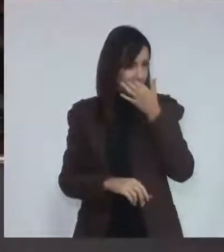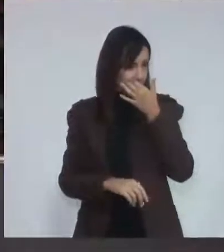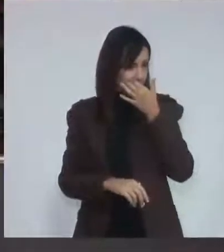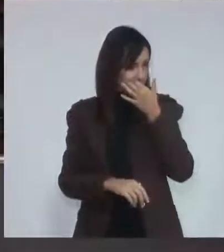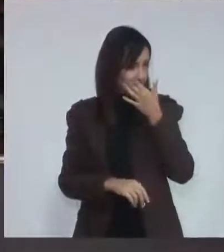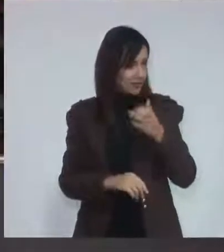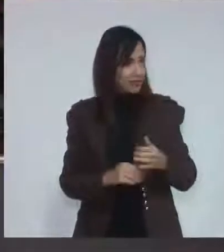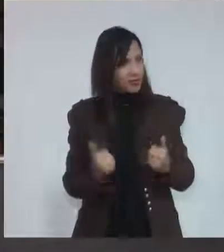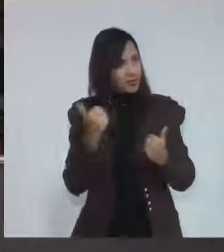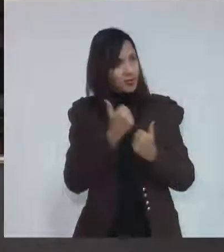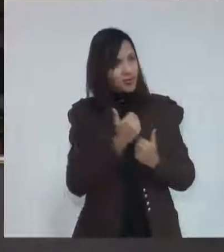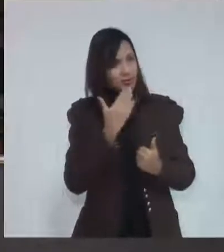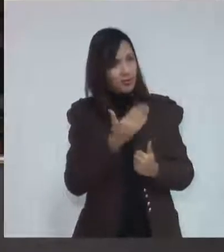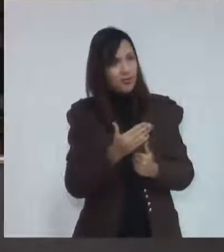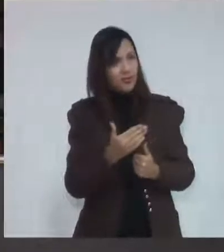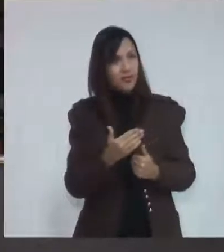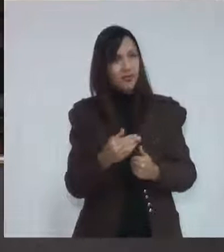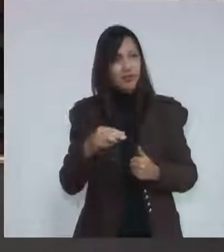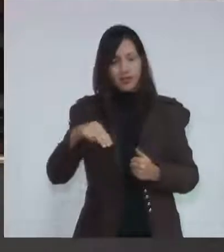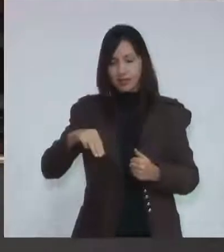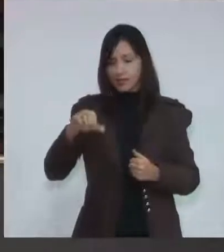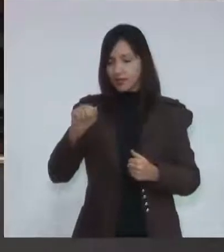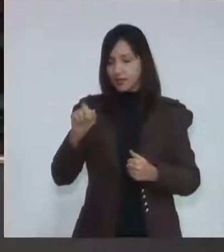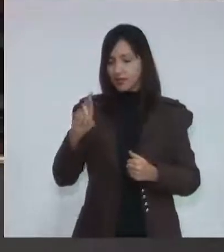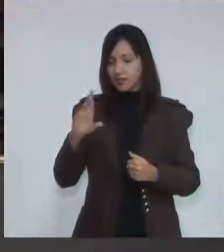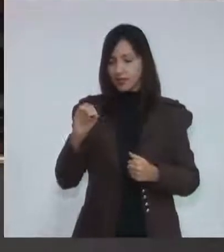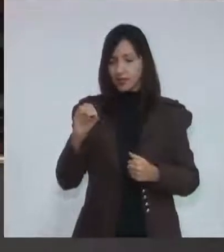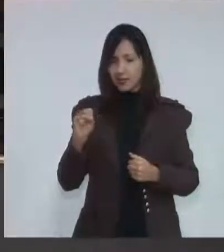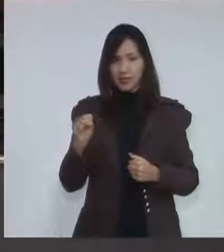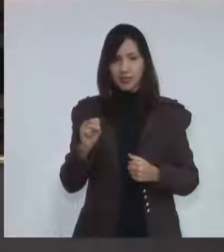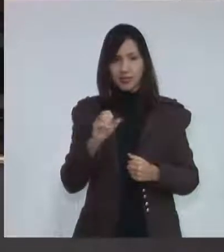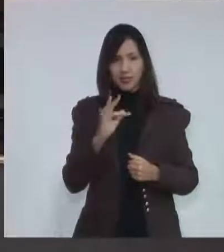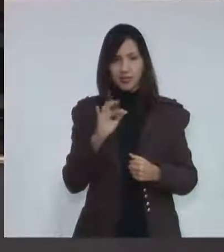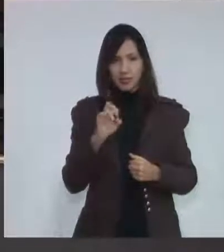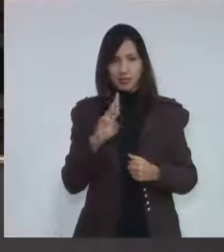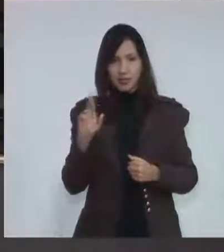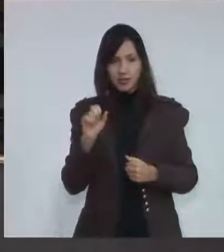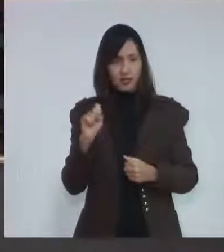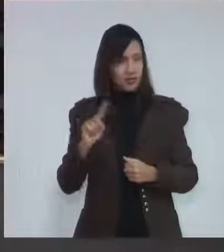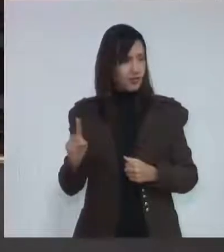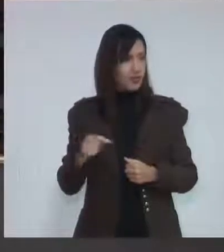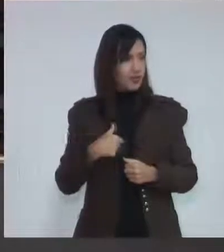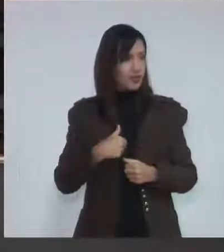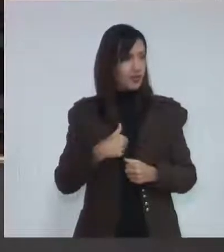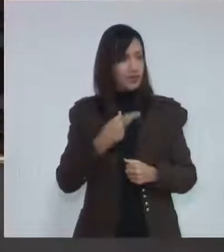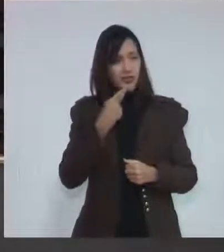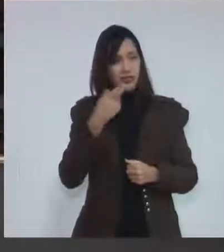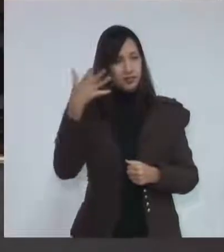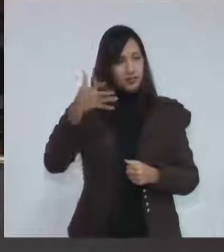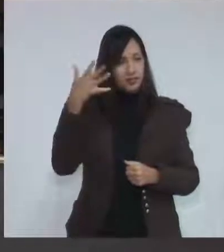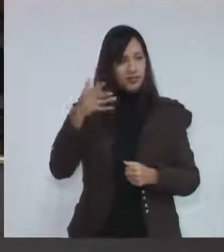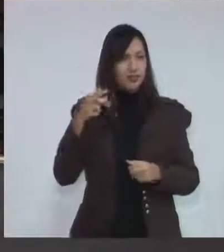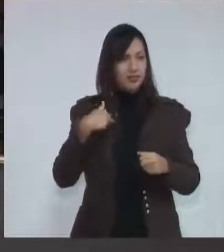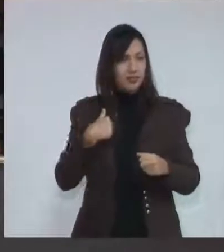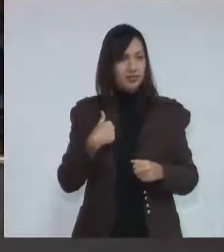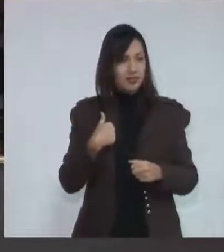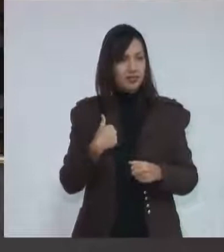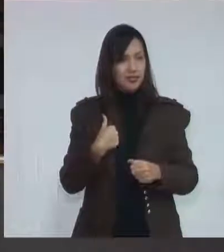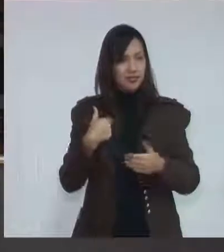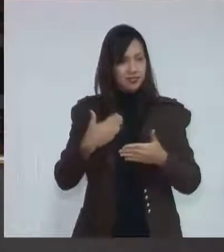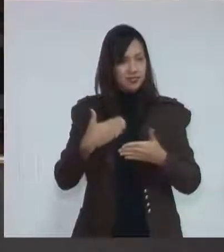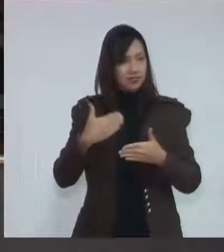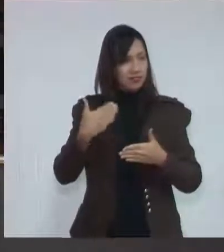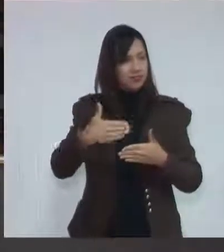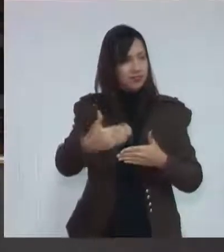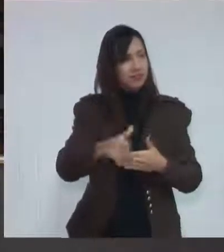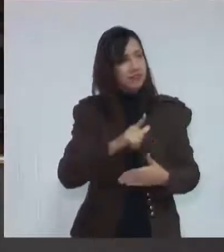Peço a palavra, senhor presidente. Com a palavra o vereador Marcos Ferraz. Senhor presidente, eu iria abordar esse assunto na minha fala e até vou dar